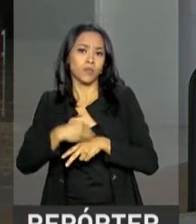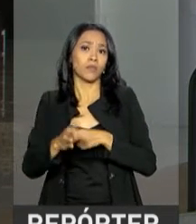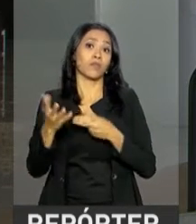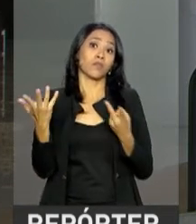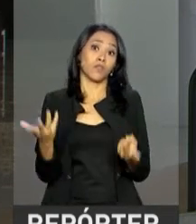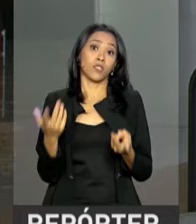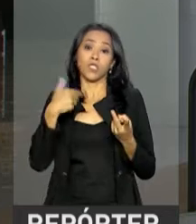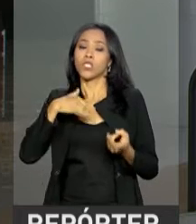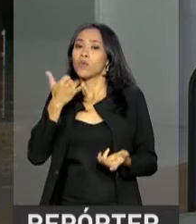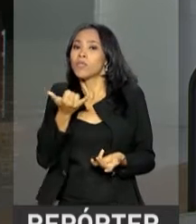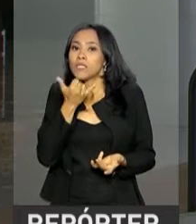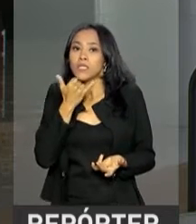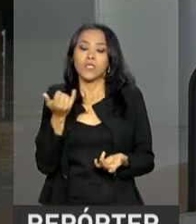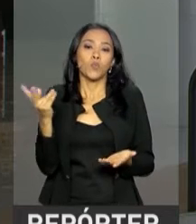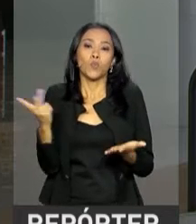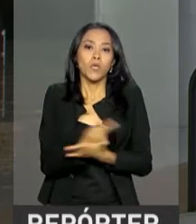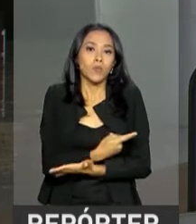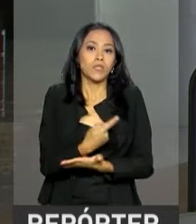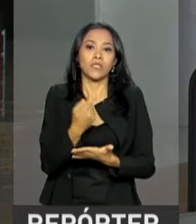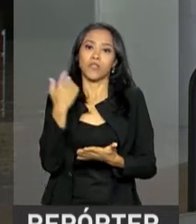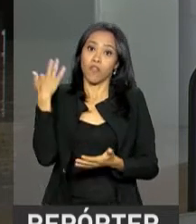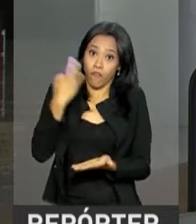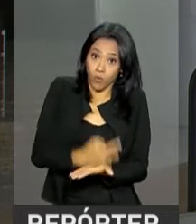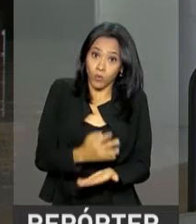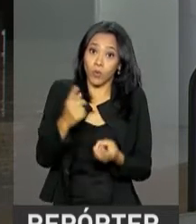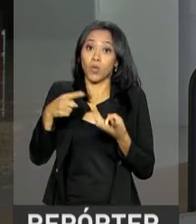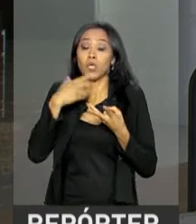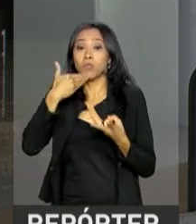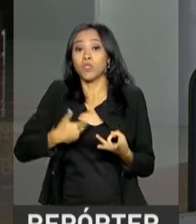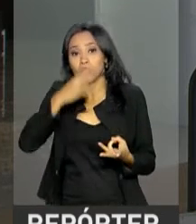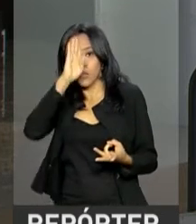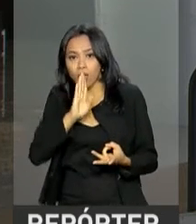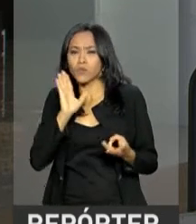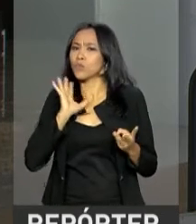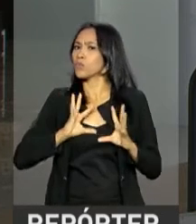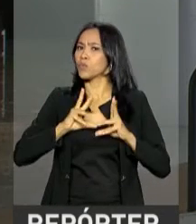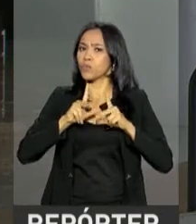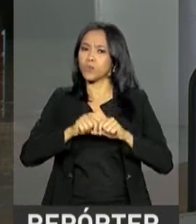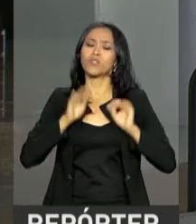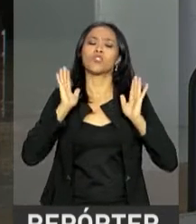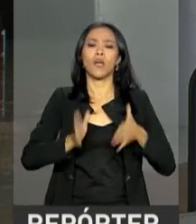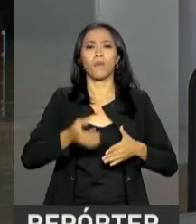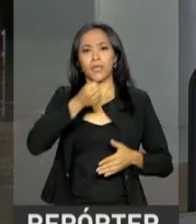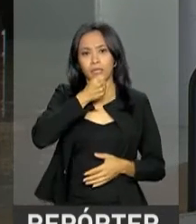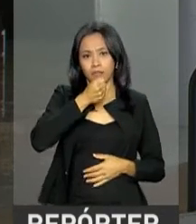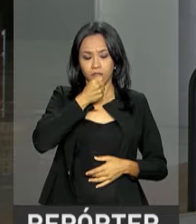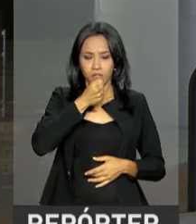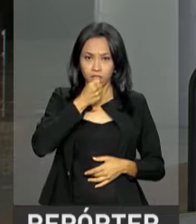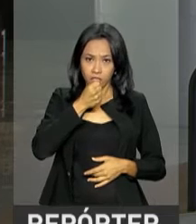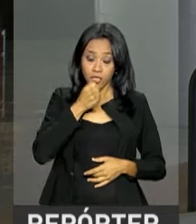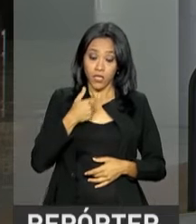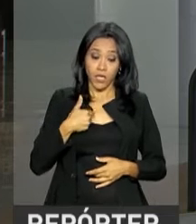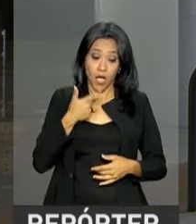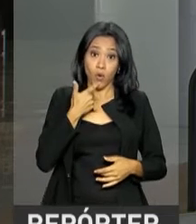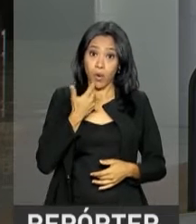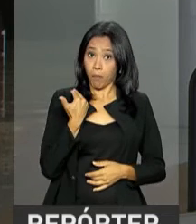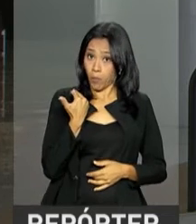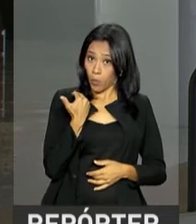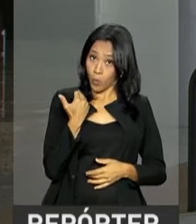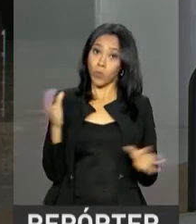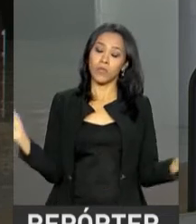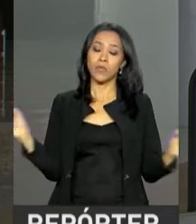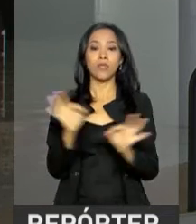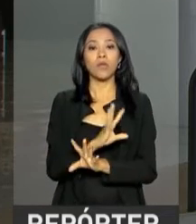sobre justificativas e pedidos de isenção foram dadas em uma entrevista coletiva que terminou agora pouco